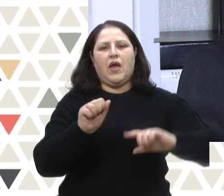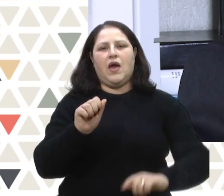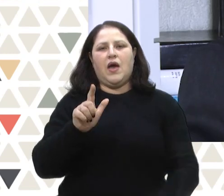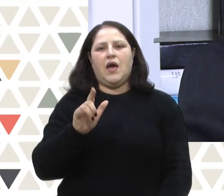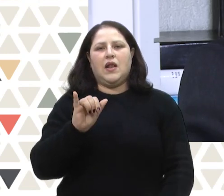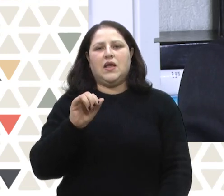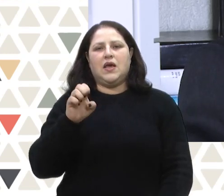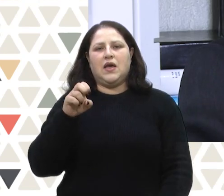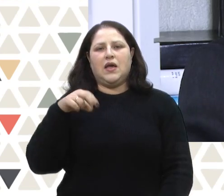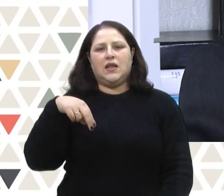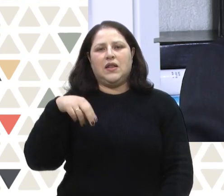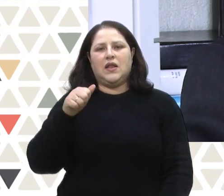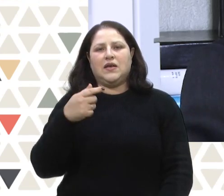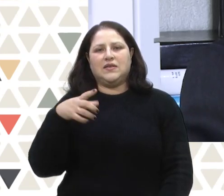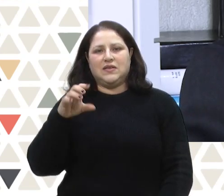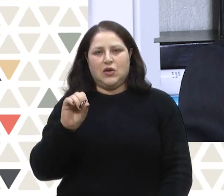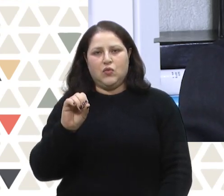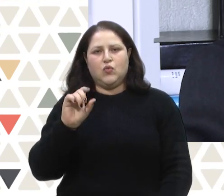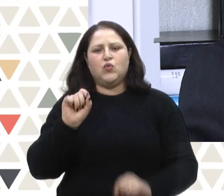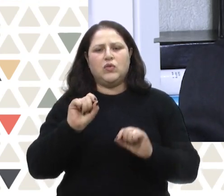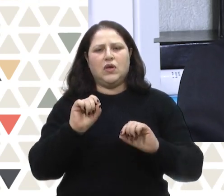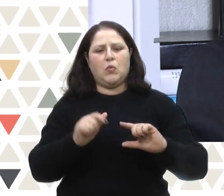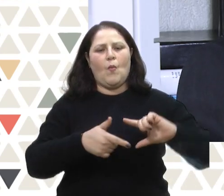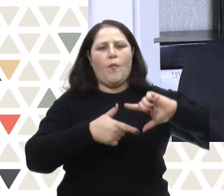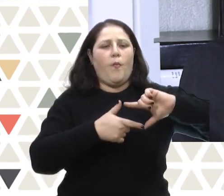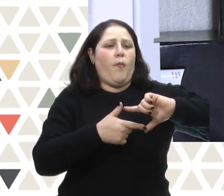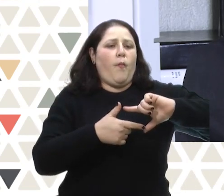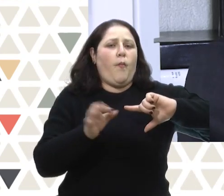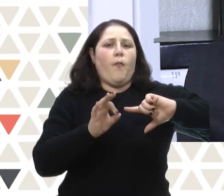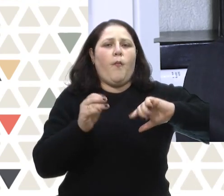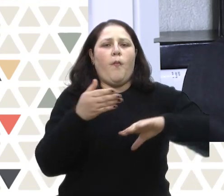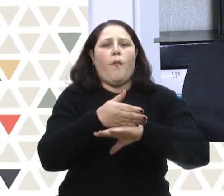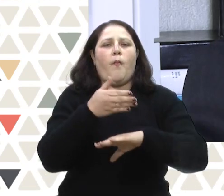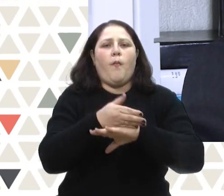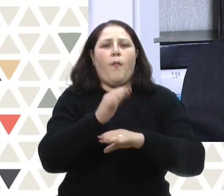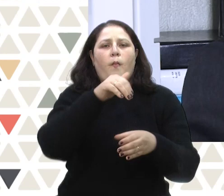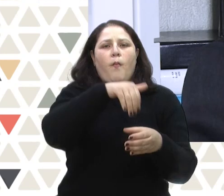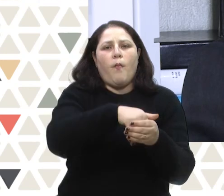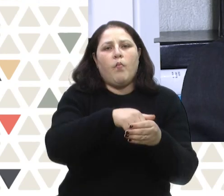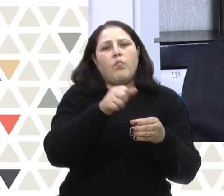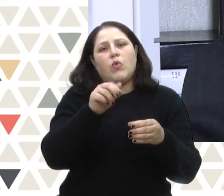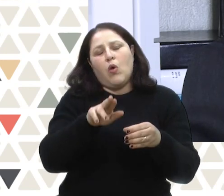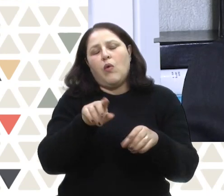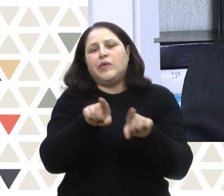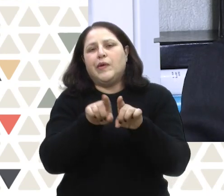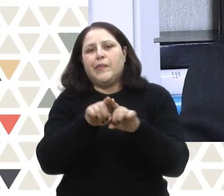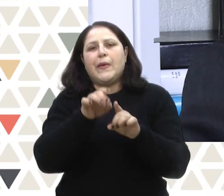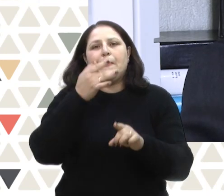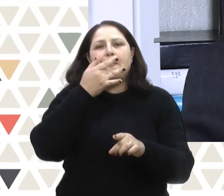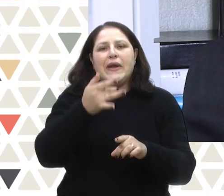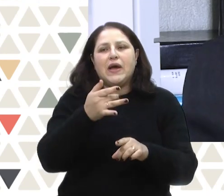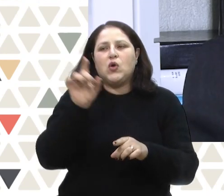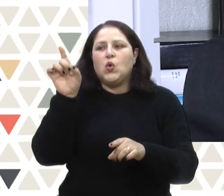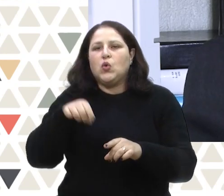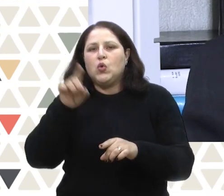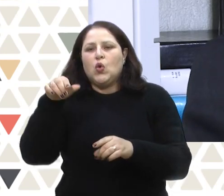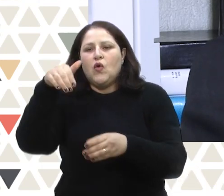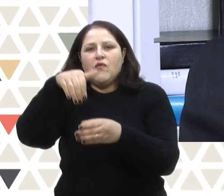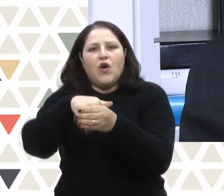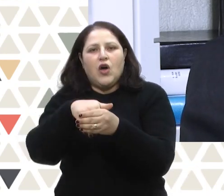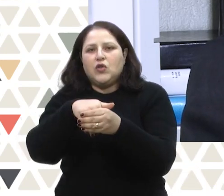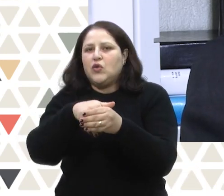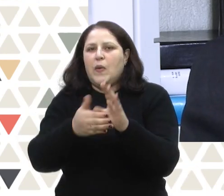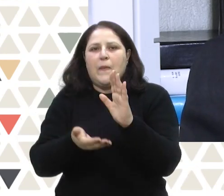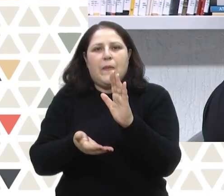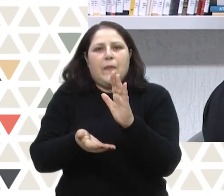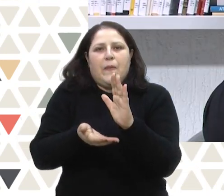número significativo de votos brancos e nulos. Em alguns estados, inclusive, ultrapassando 45% do total